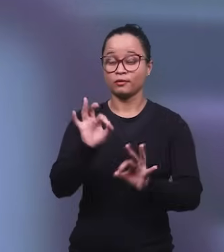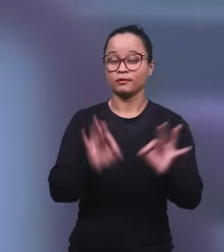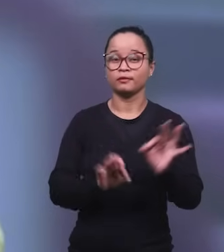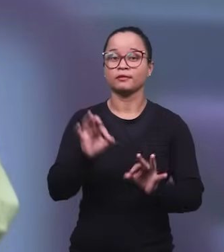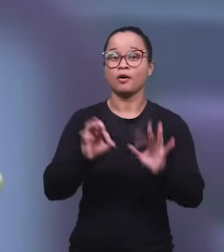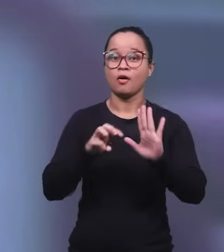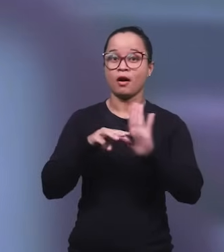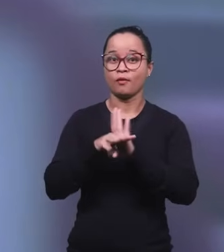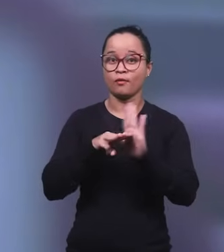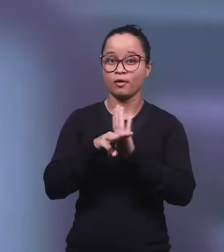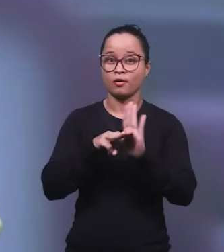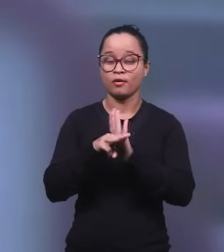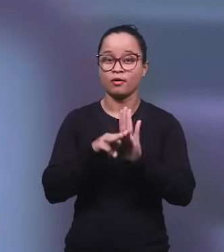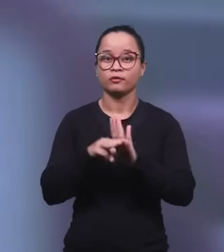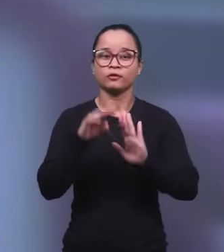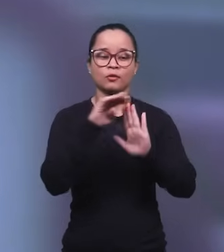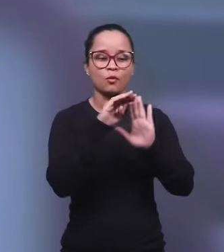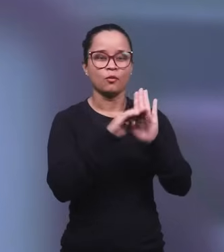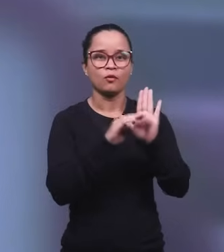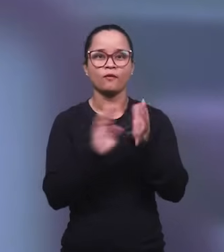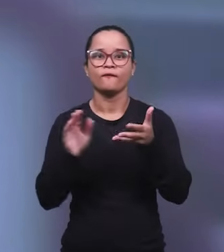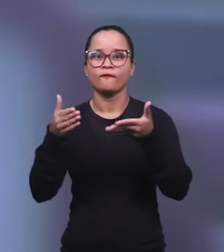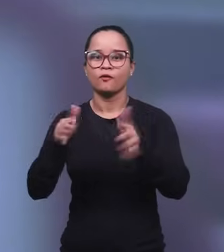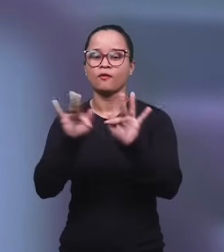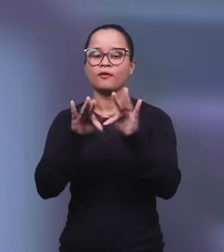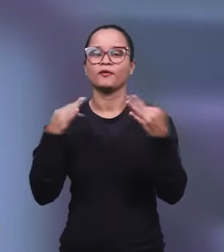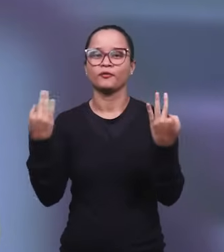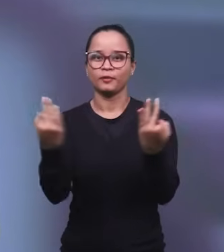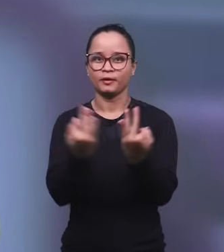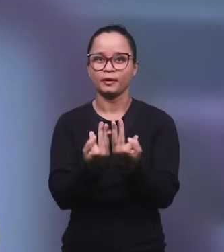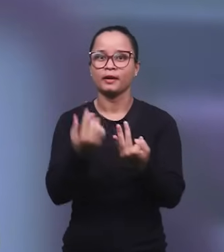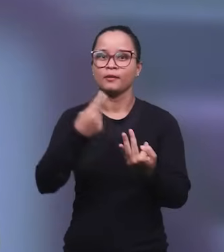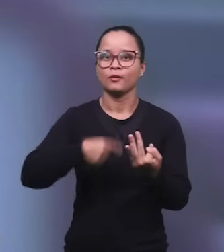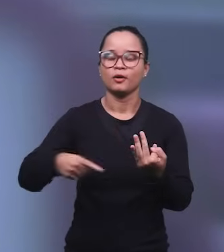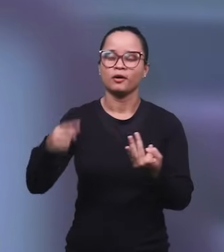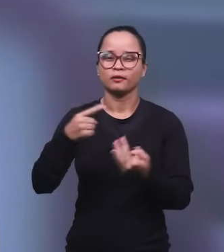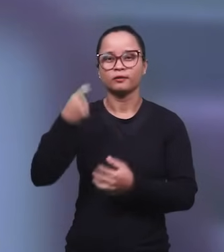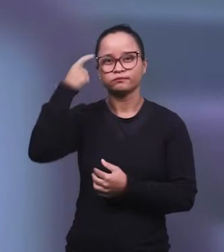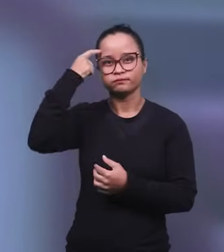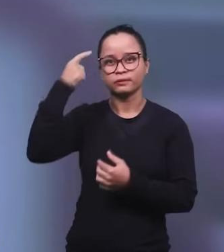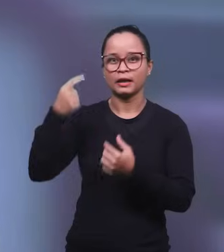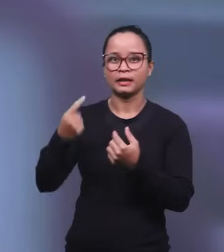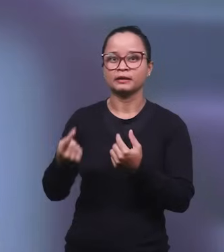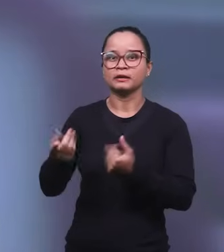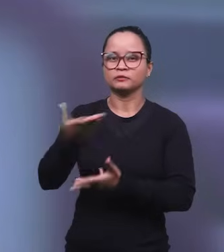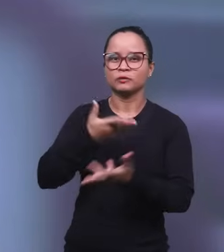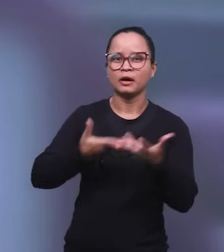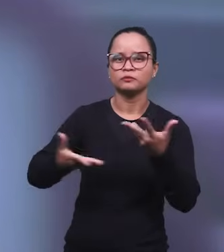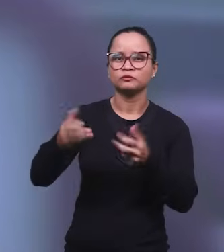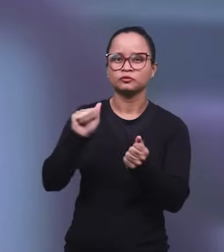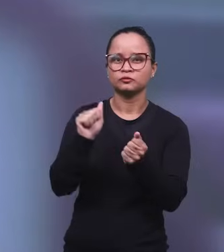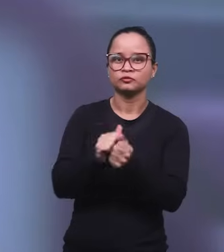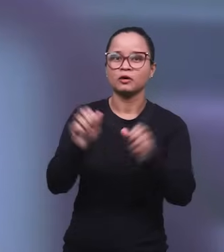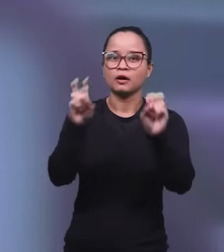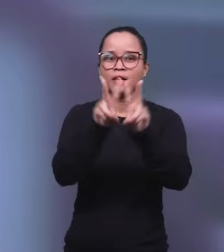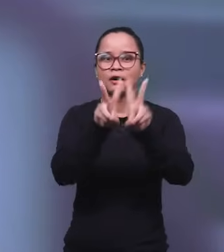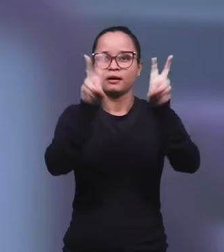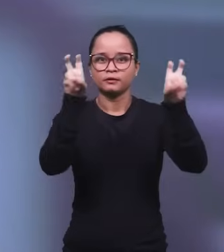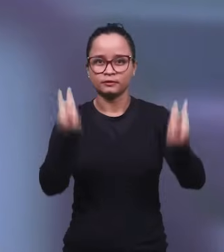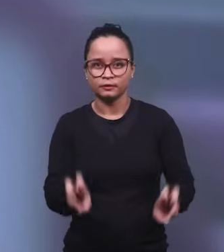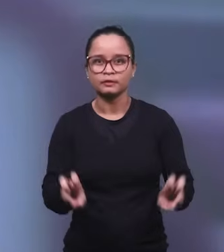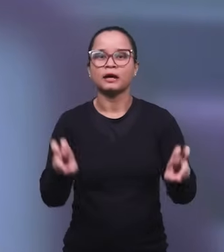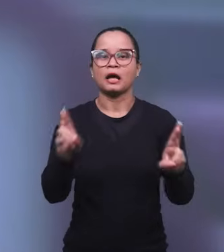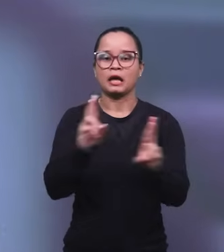Organização e Método, um programa voltado para a nossa família, para pensarmos juntos temas relacionados à educação dos